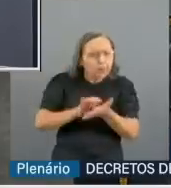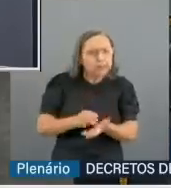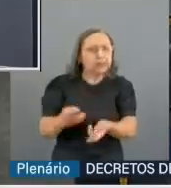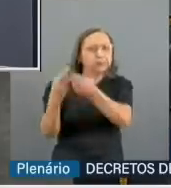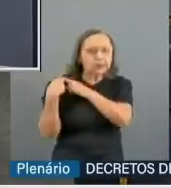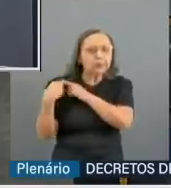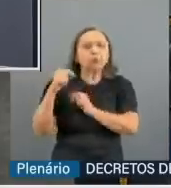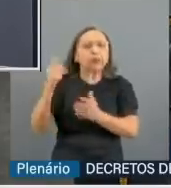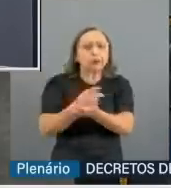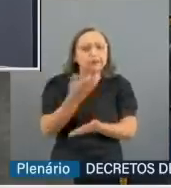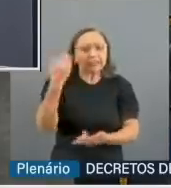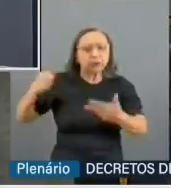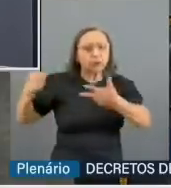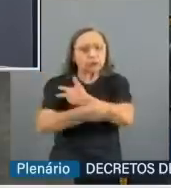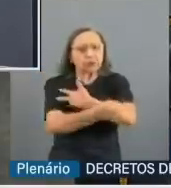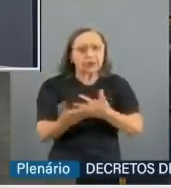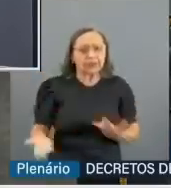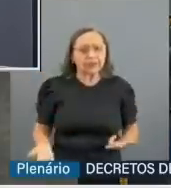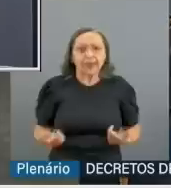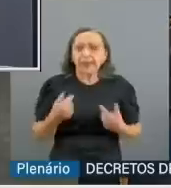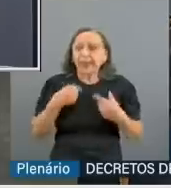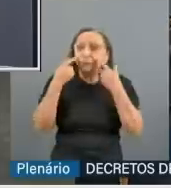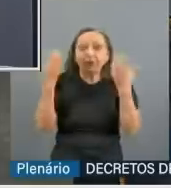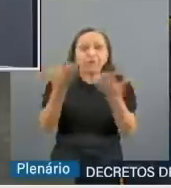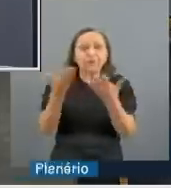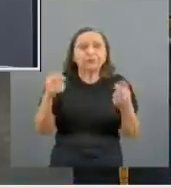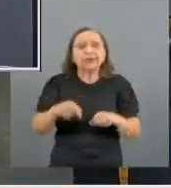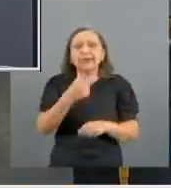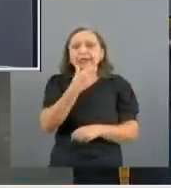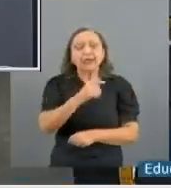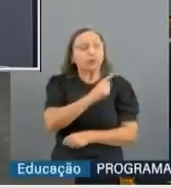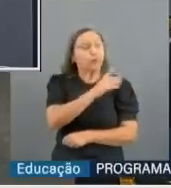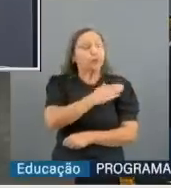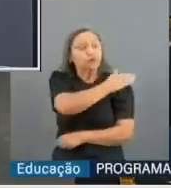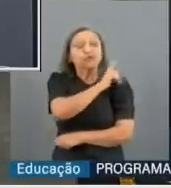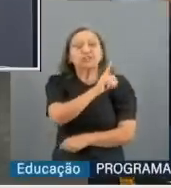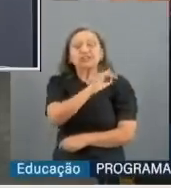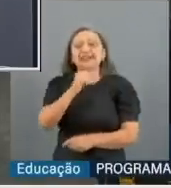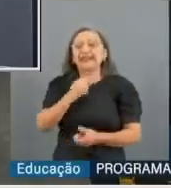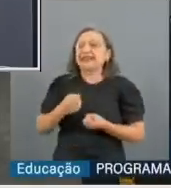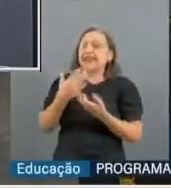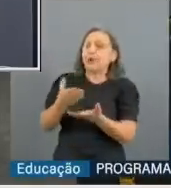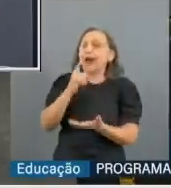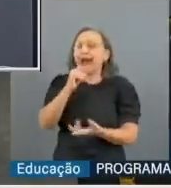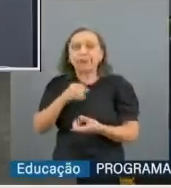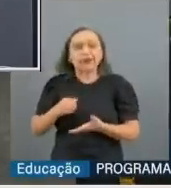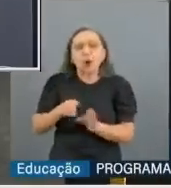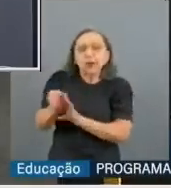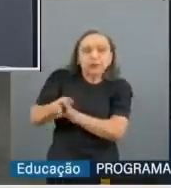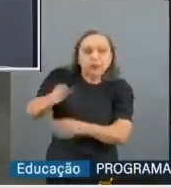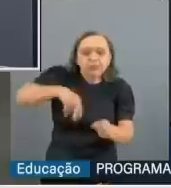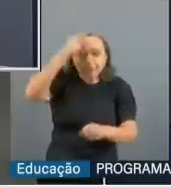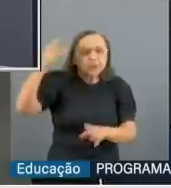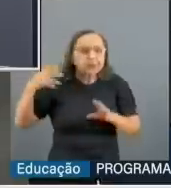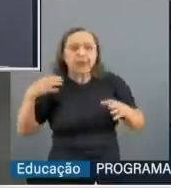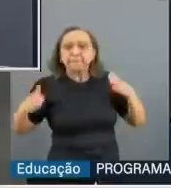agora injustificada. Os requerimentos, as petições, os recursos que foram apresentados várias vezes pelas